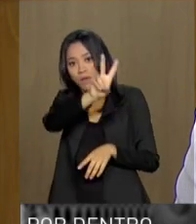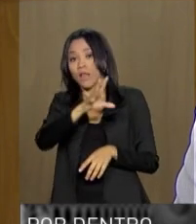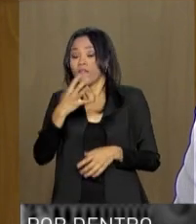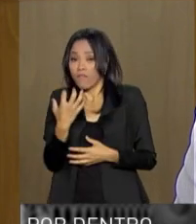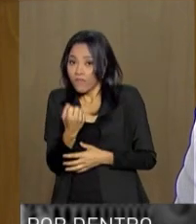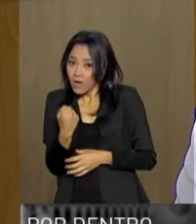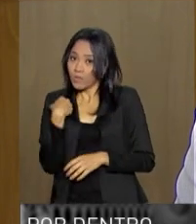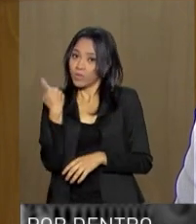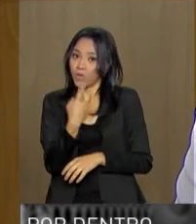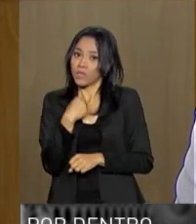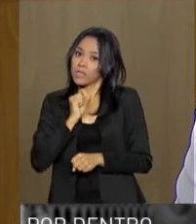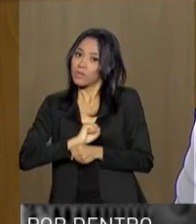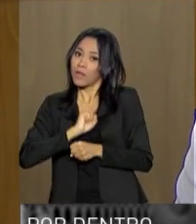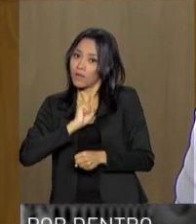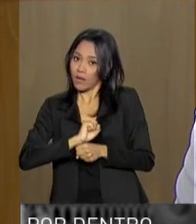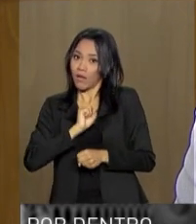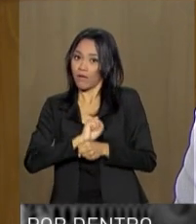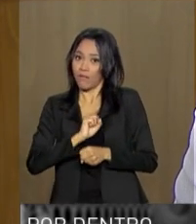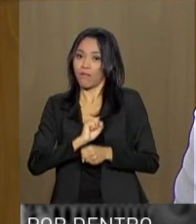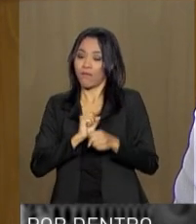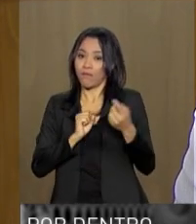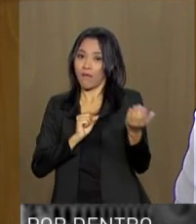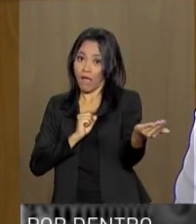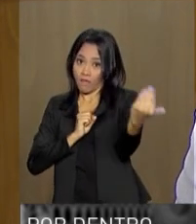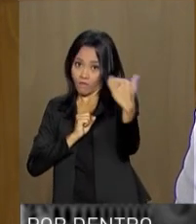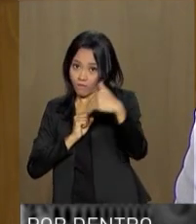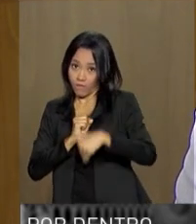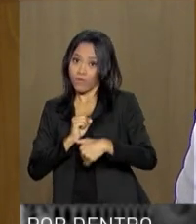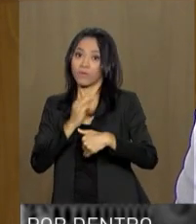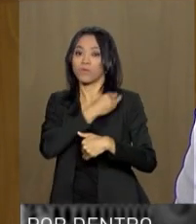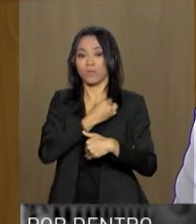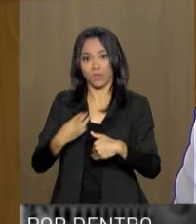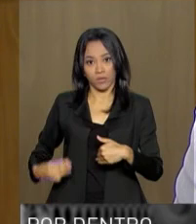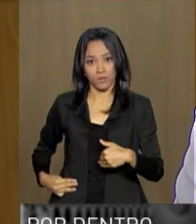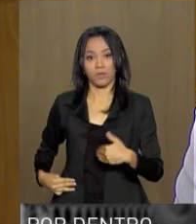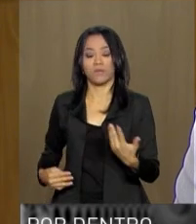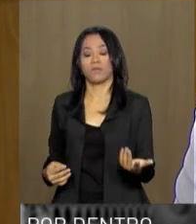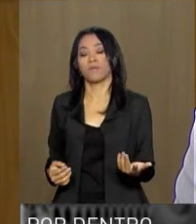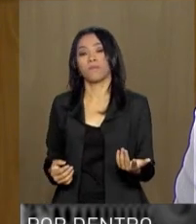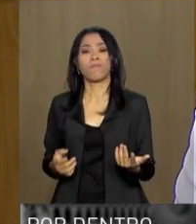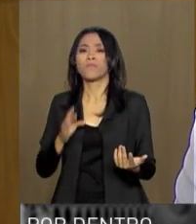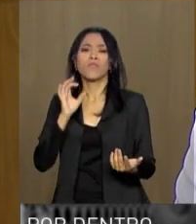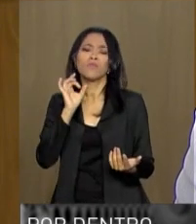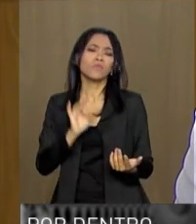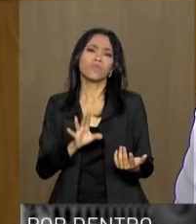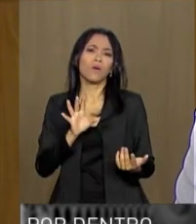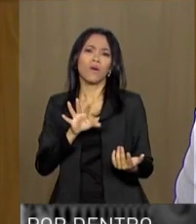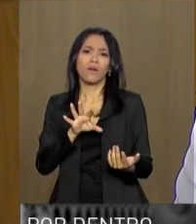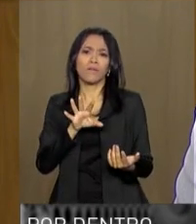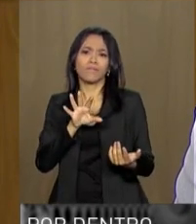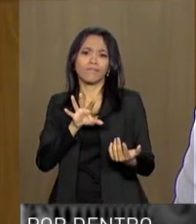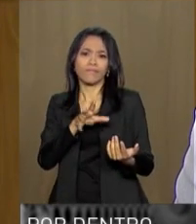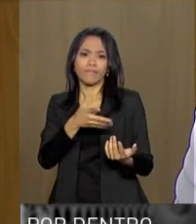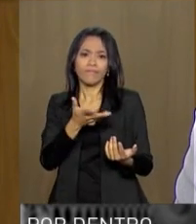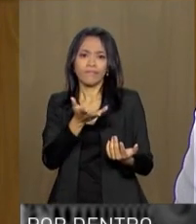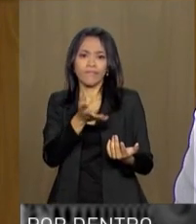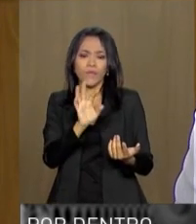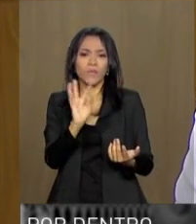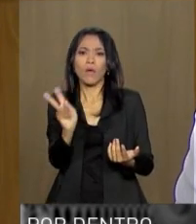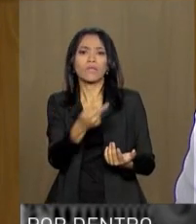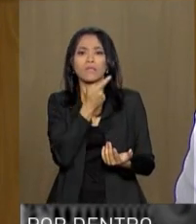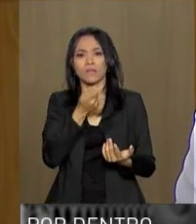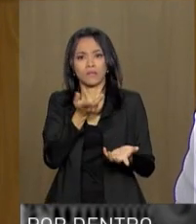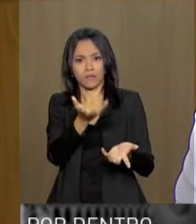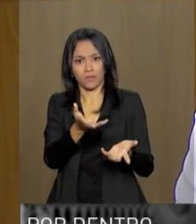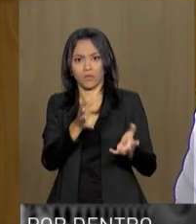ministro para que nós possamos não só no caso de dada nos ver dezembro venezuelanos em roraima mas também